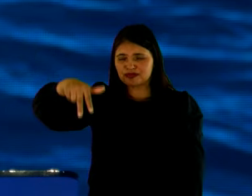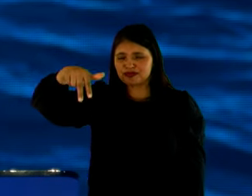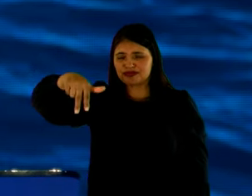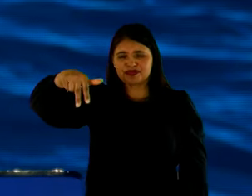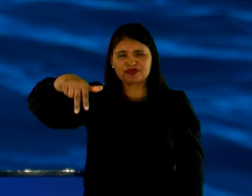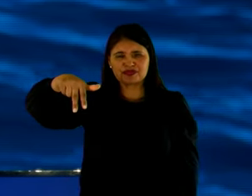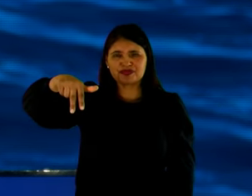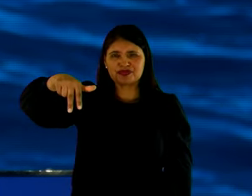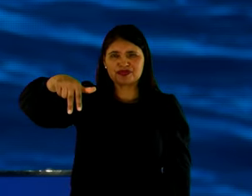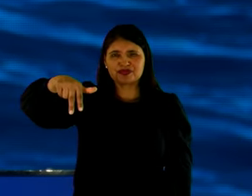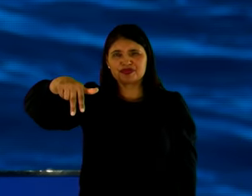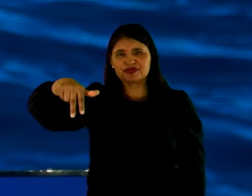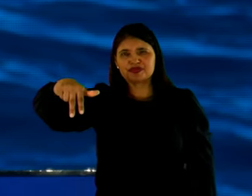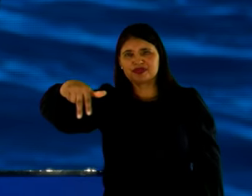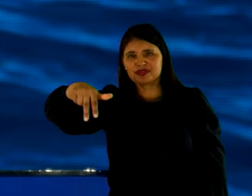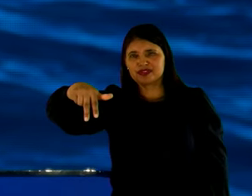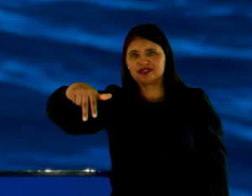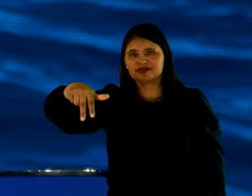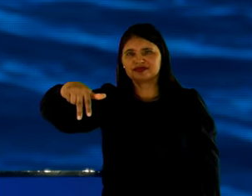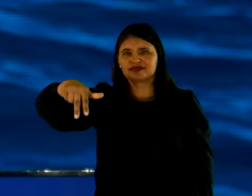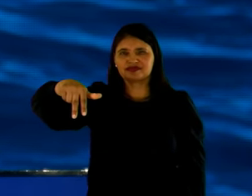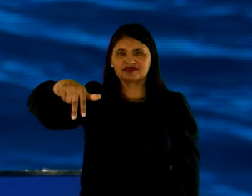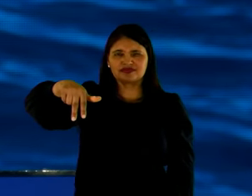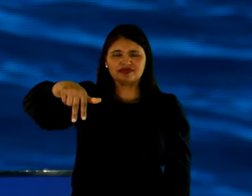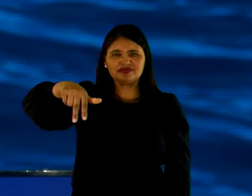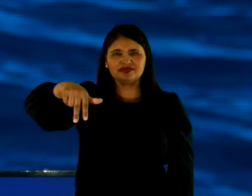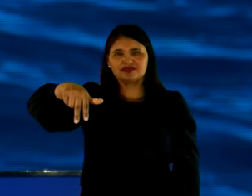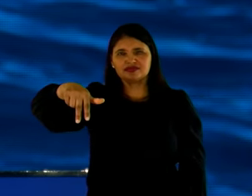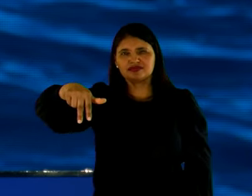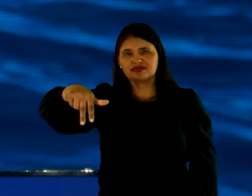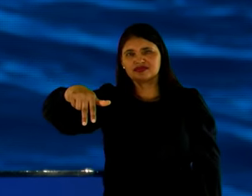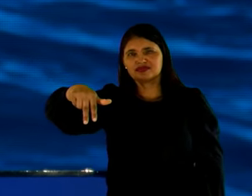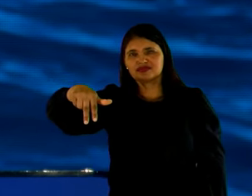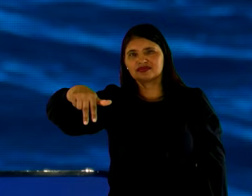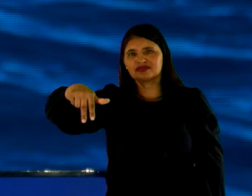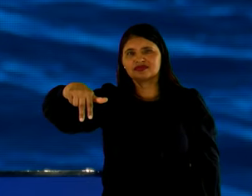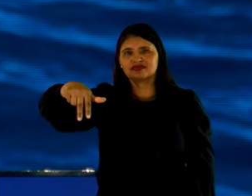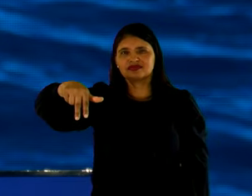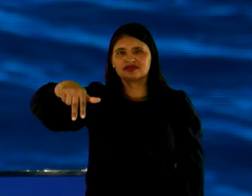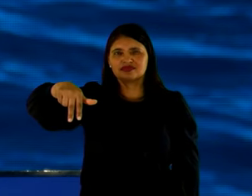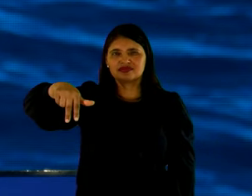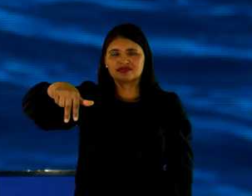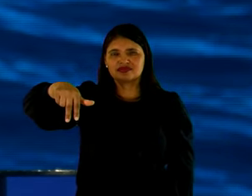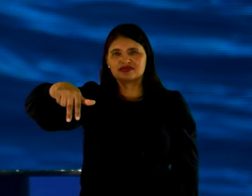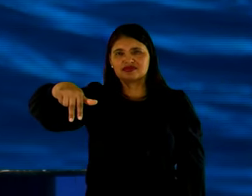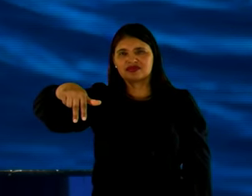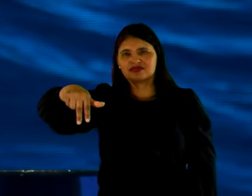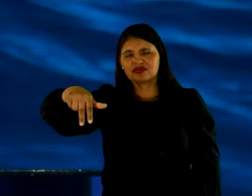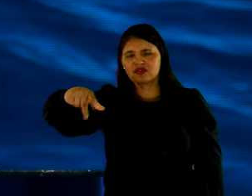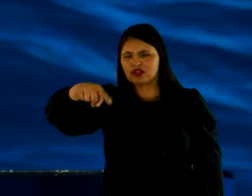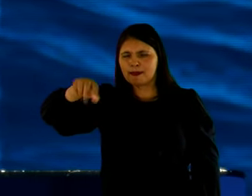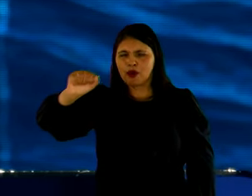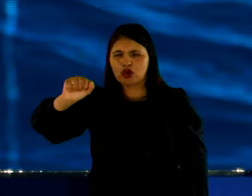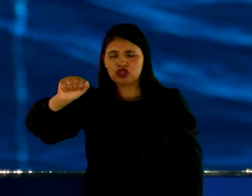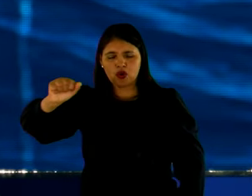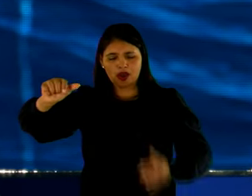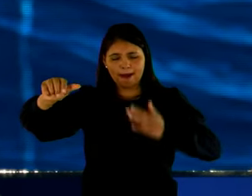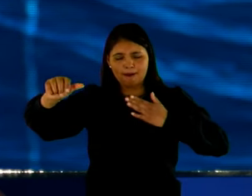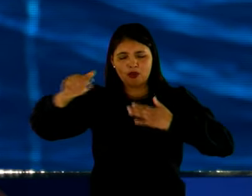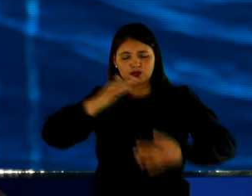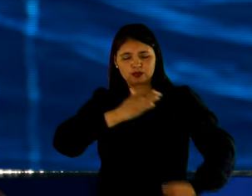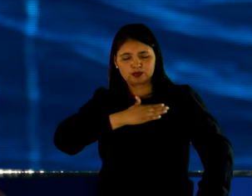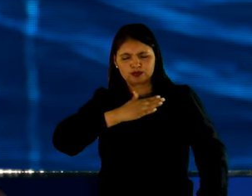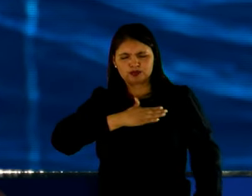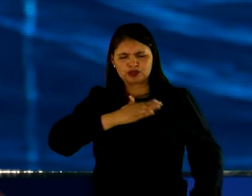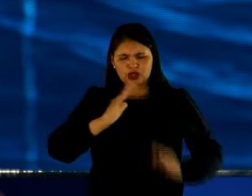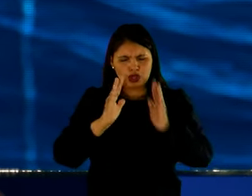acredito que um diácono ou um roste vai chegar pertinho de você. Coloca a sua mãozinha assim no coração, ó. Você vai fazer